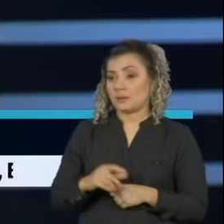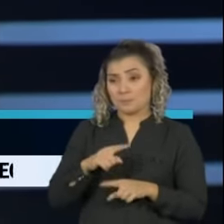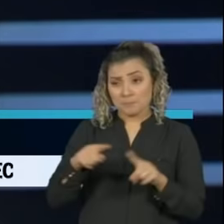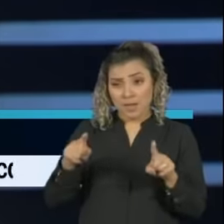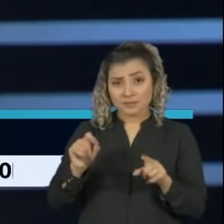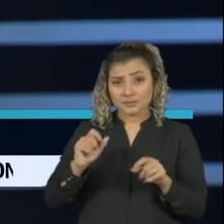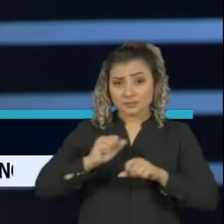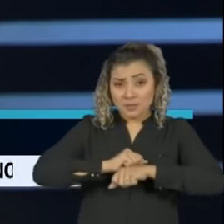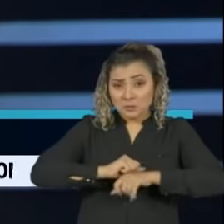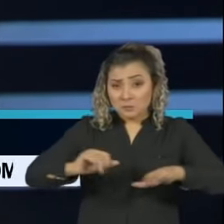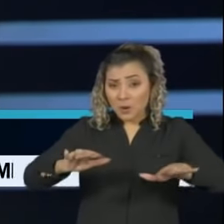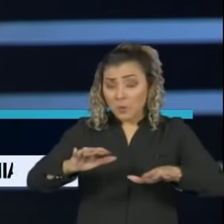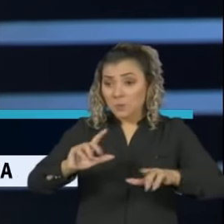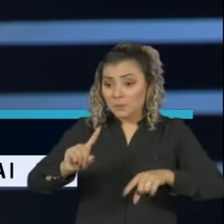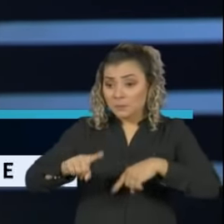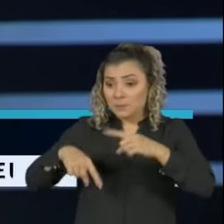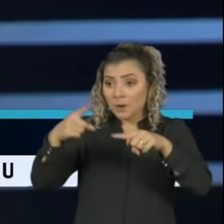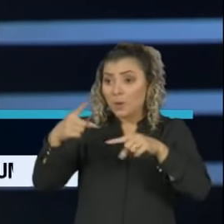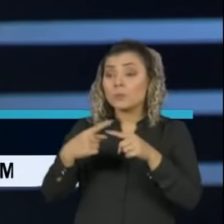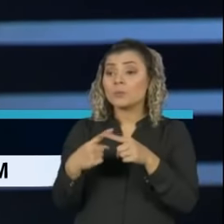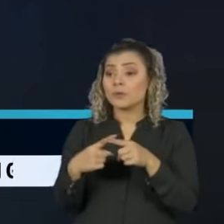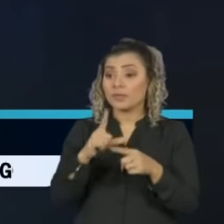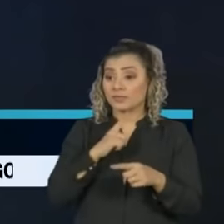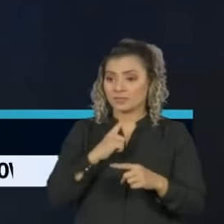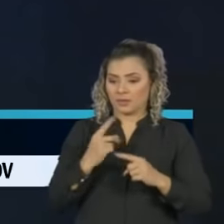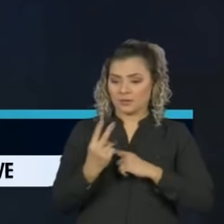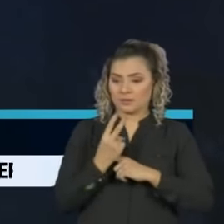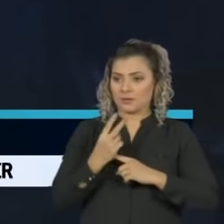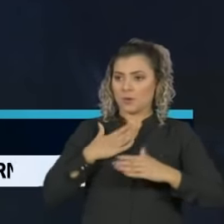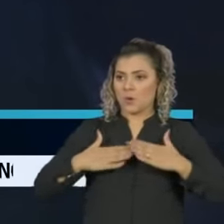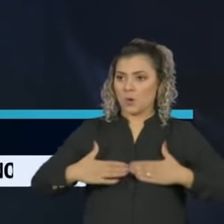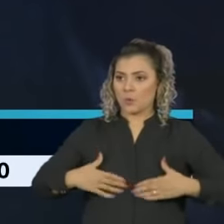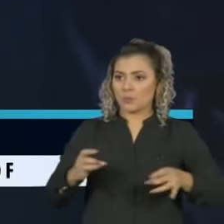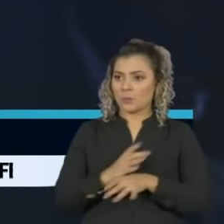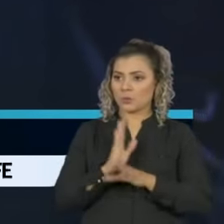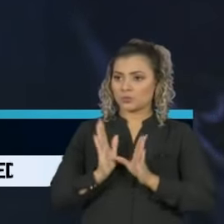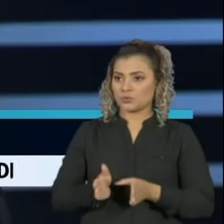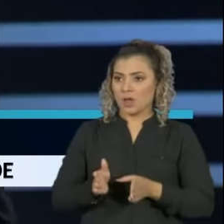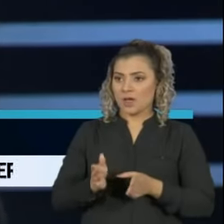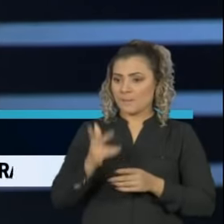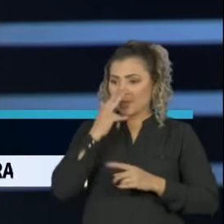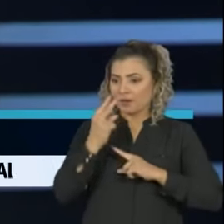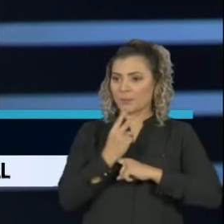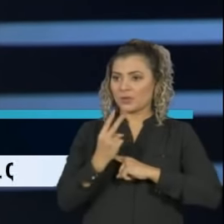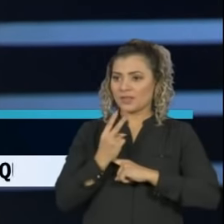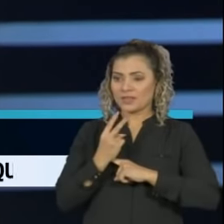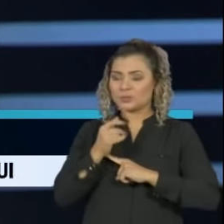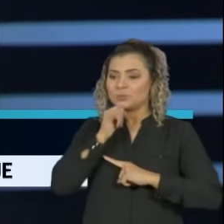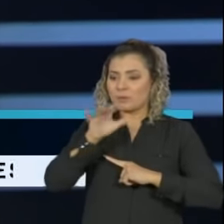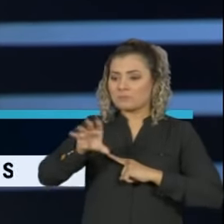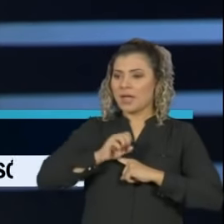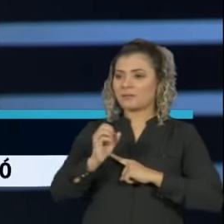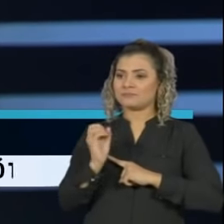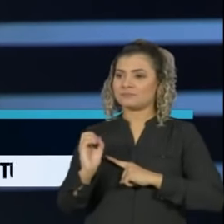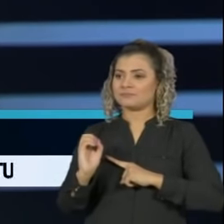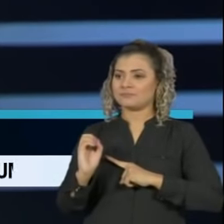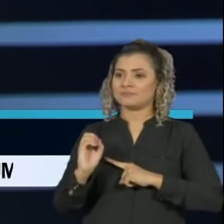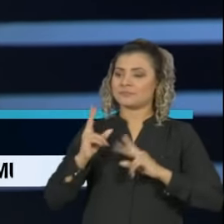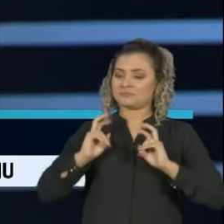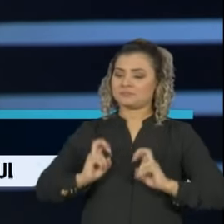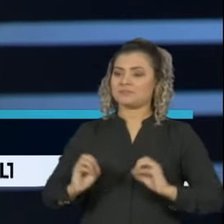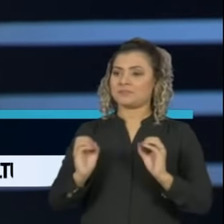uma epidemia quando produz imunidade na população, né? Então, você tem um cálculo extremamente